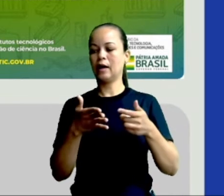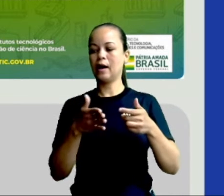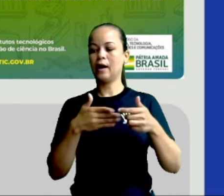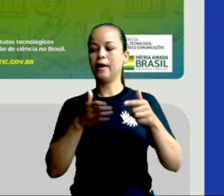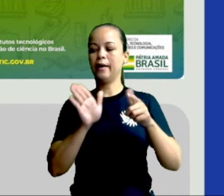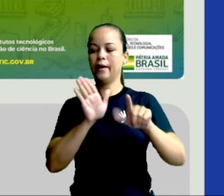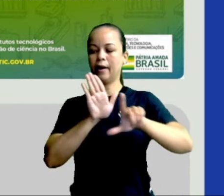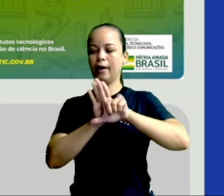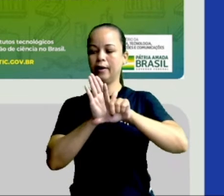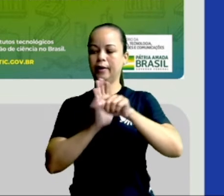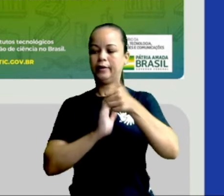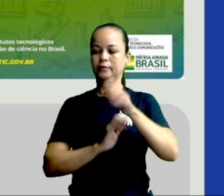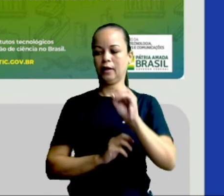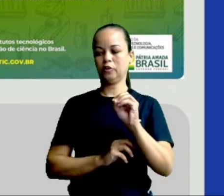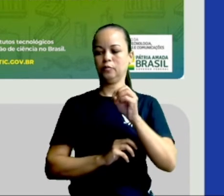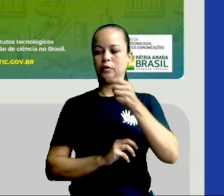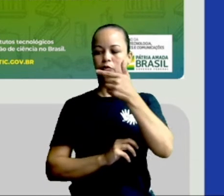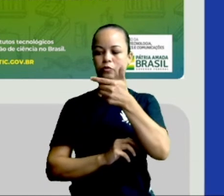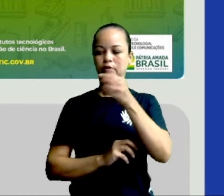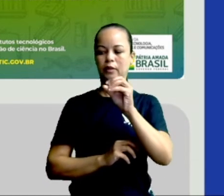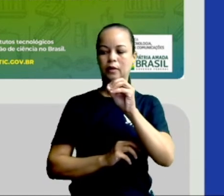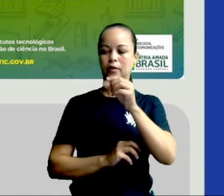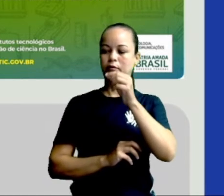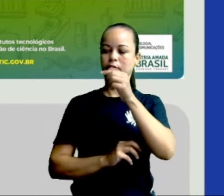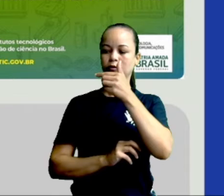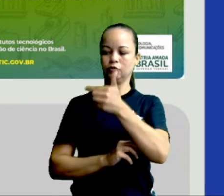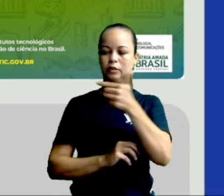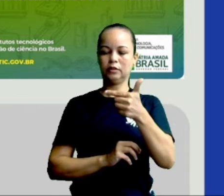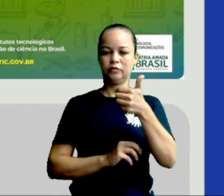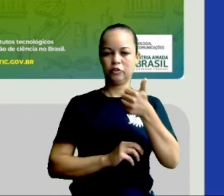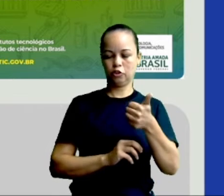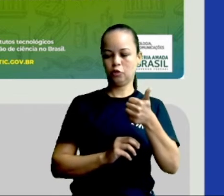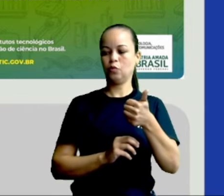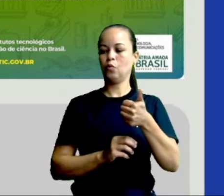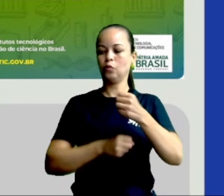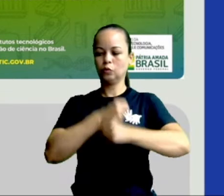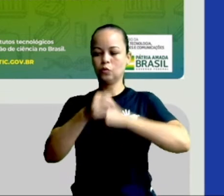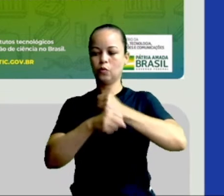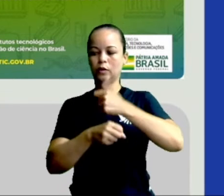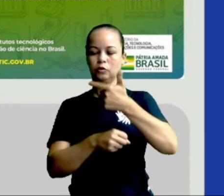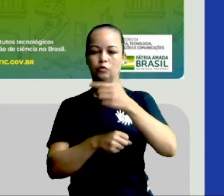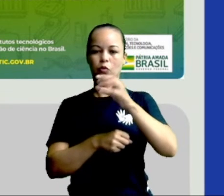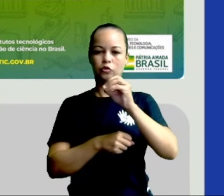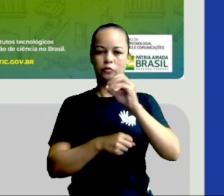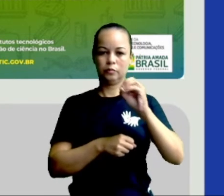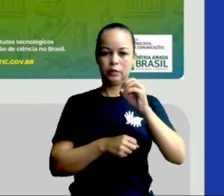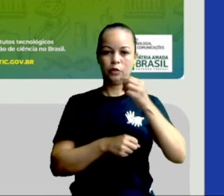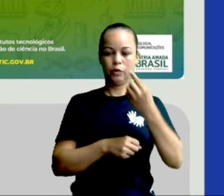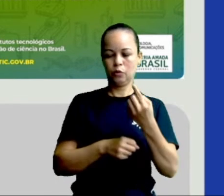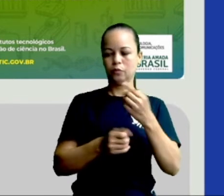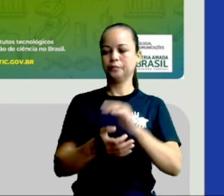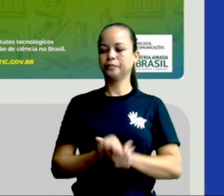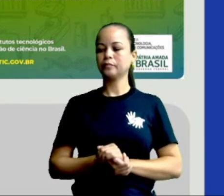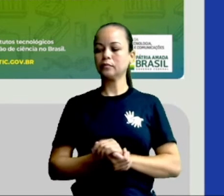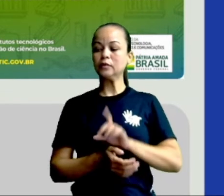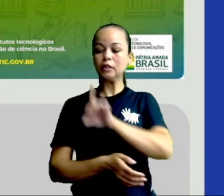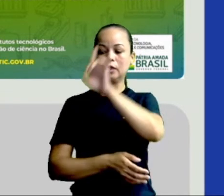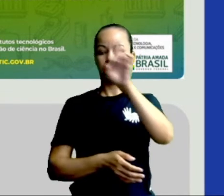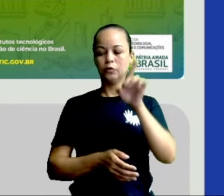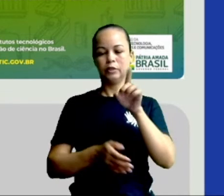10.221 de 2001, que está completando 20 anos agora, e o Dia do Pesquisador Científico,